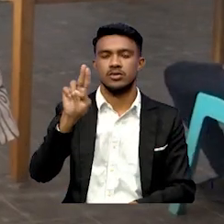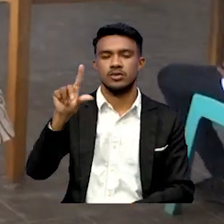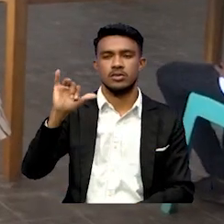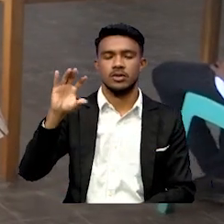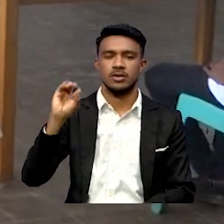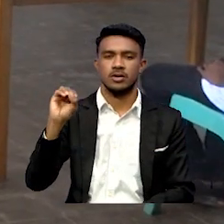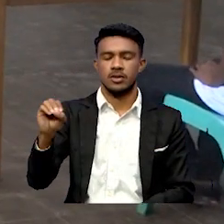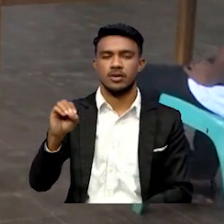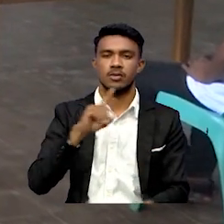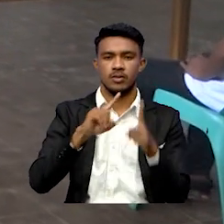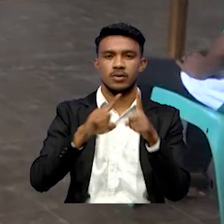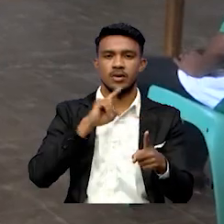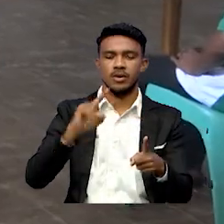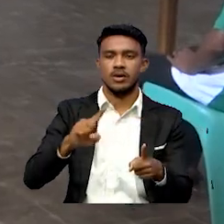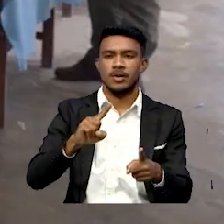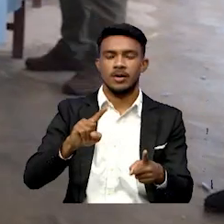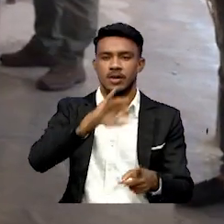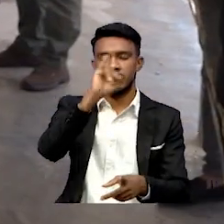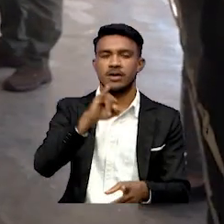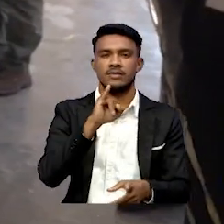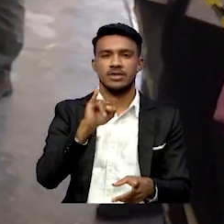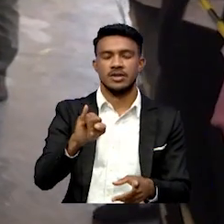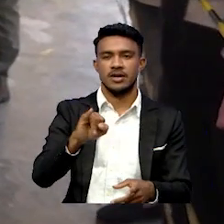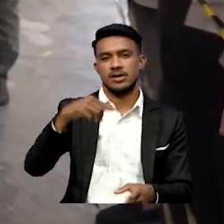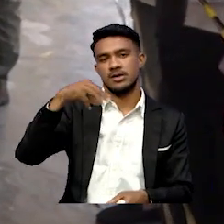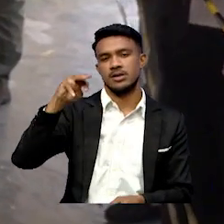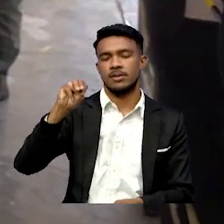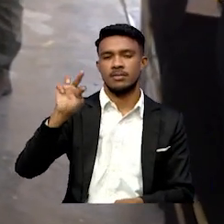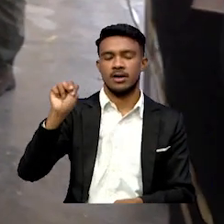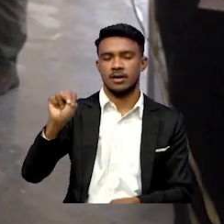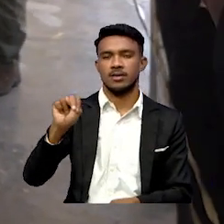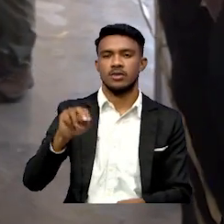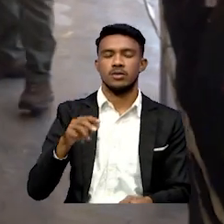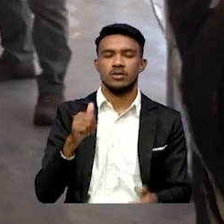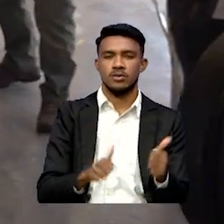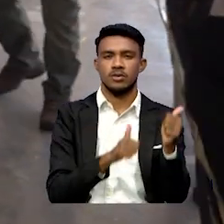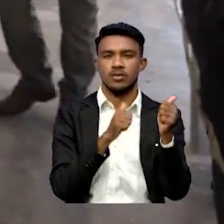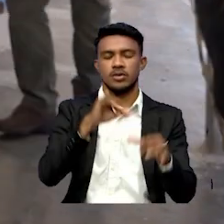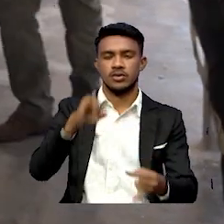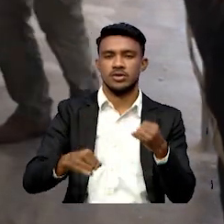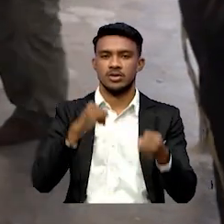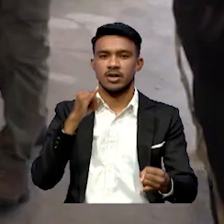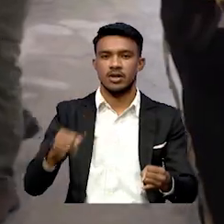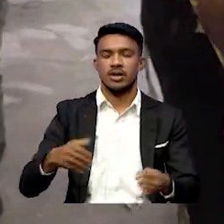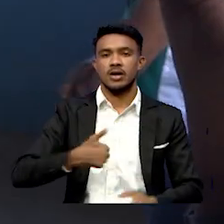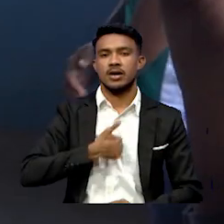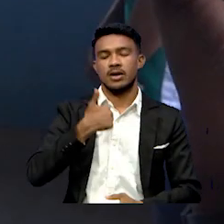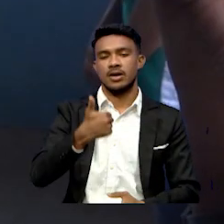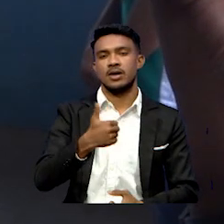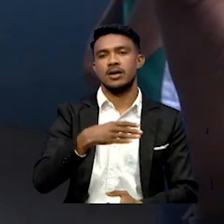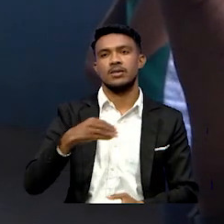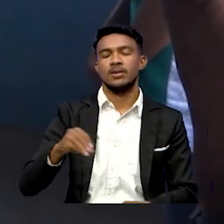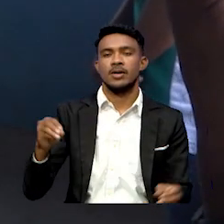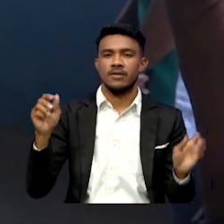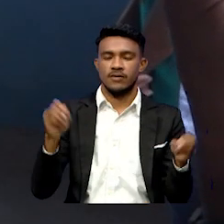programa grande entrevista Estúdio 2 de mem bebora quinta semana ne. Tiro jurista ne candidato balong nebe votos latorium Lima hanesan bosok